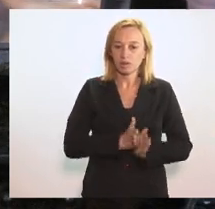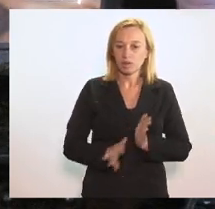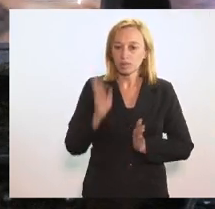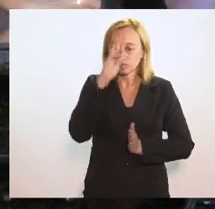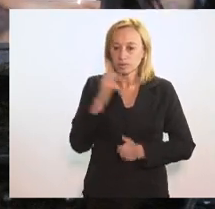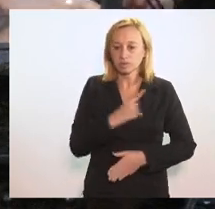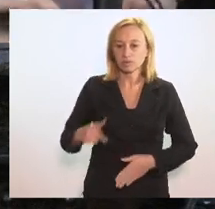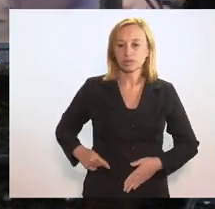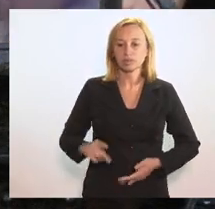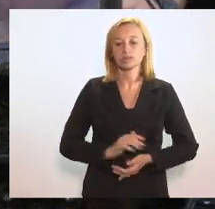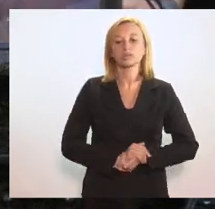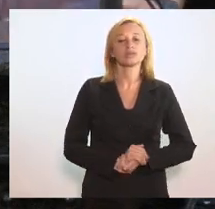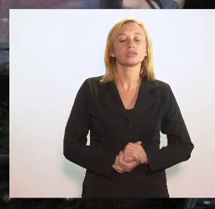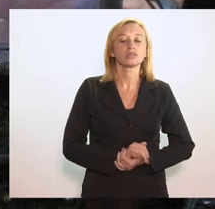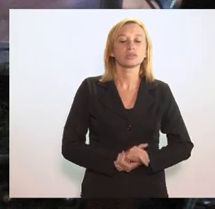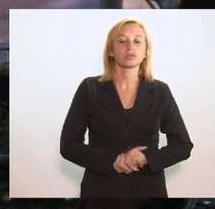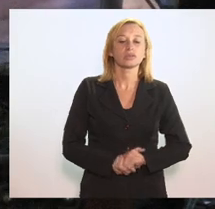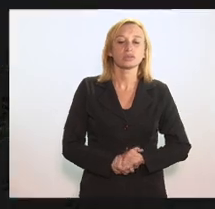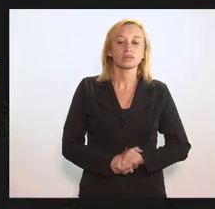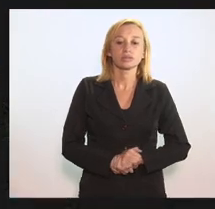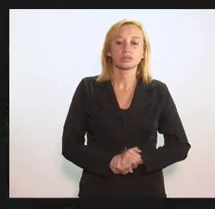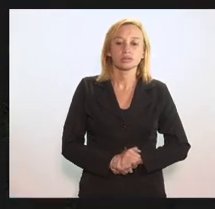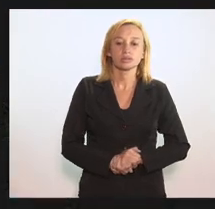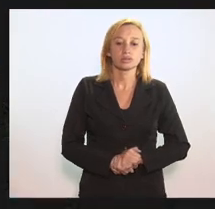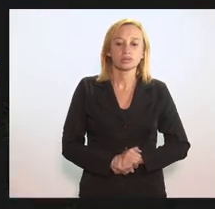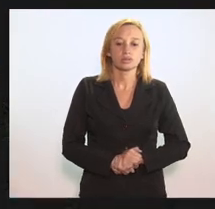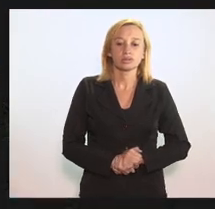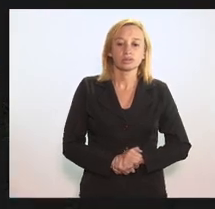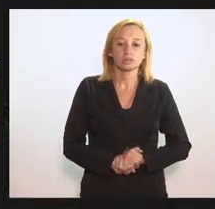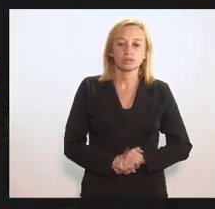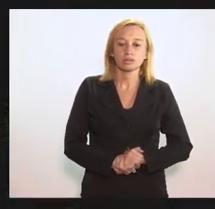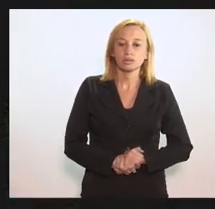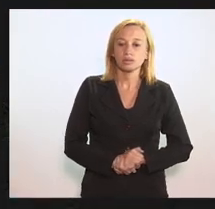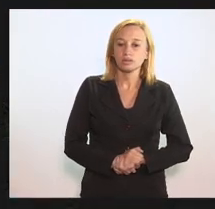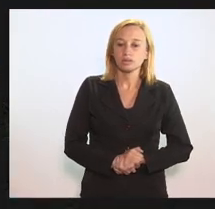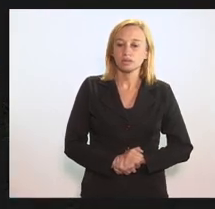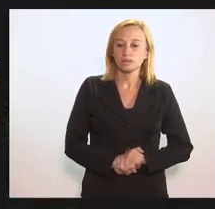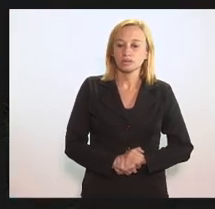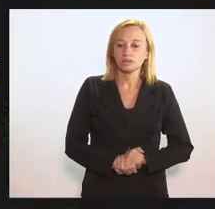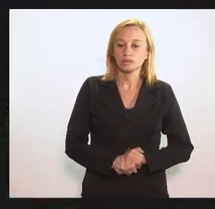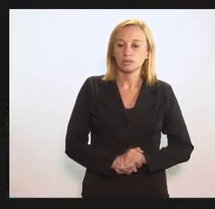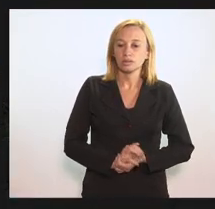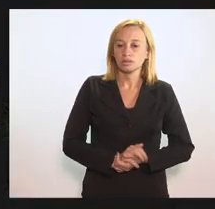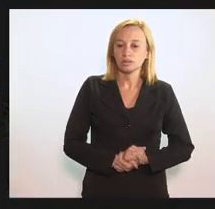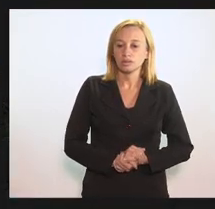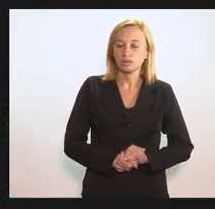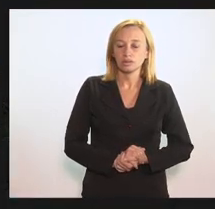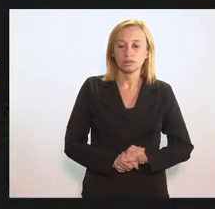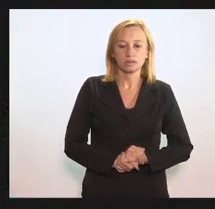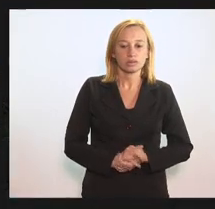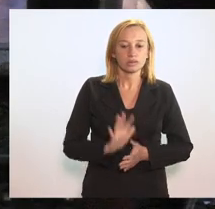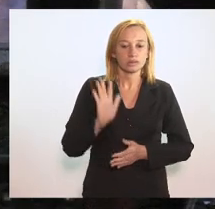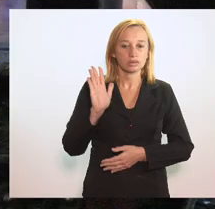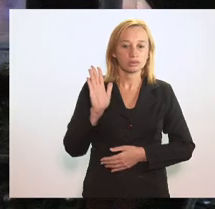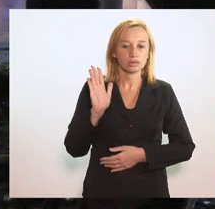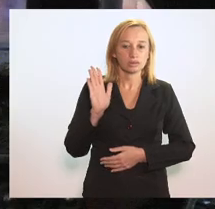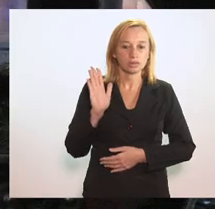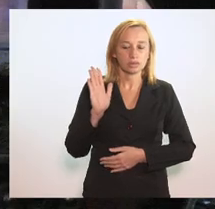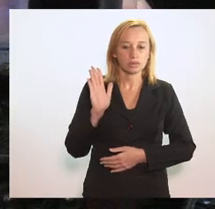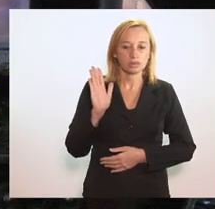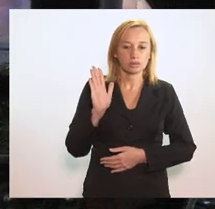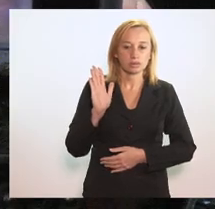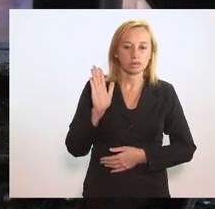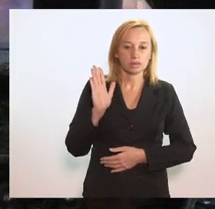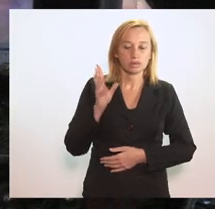presidente. Presidente, o que a gente... Presidente, eu pedi. Pela ordem. Posso falar? Estão inscritos deputado